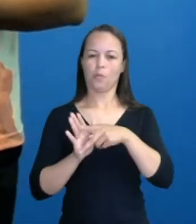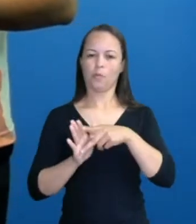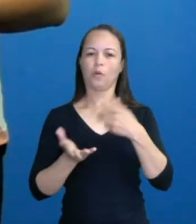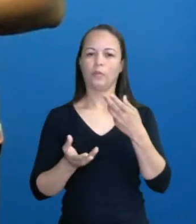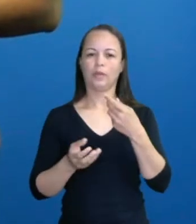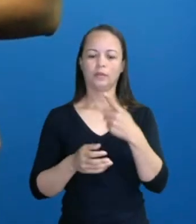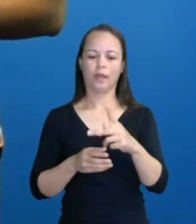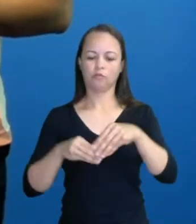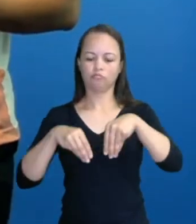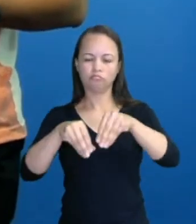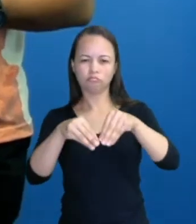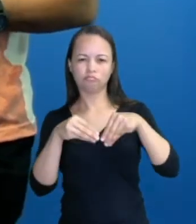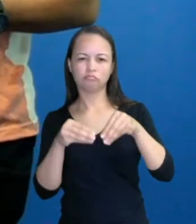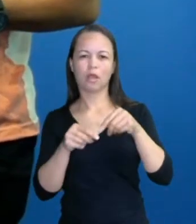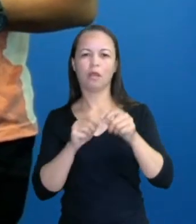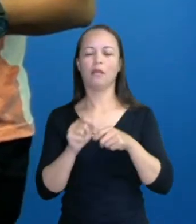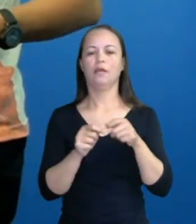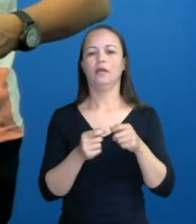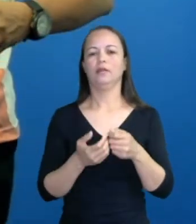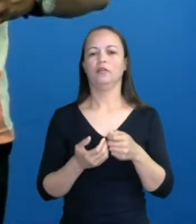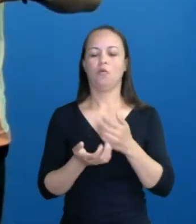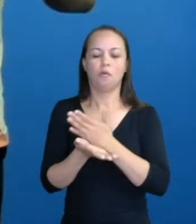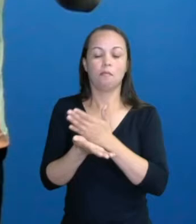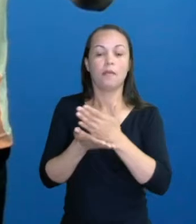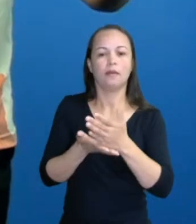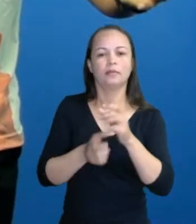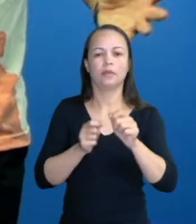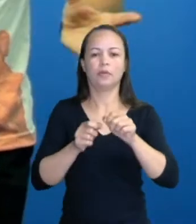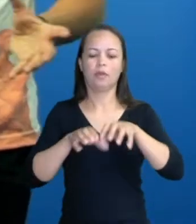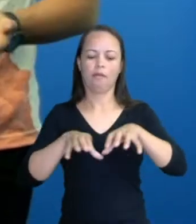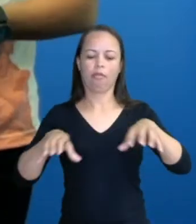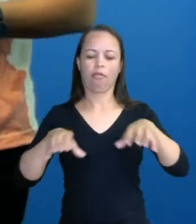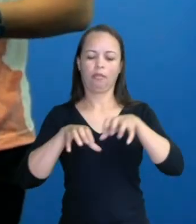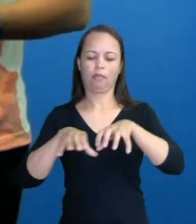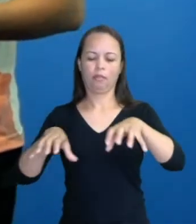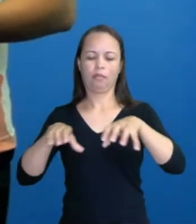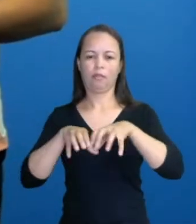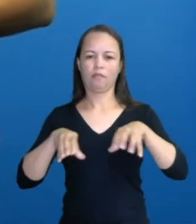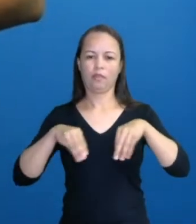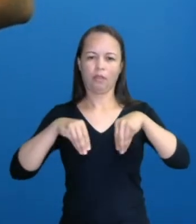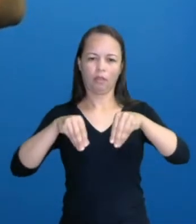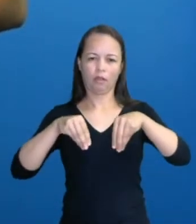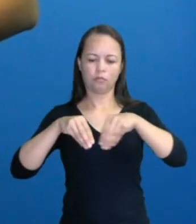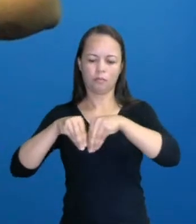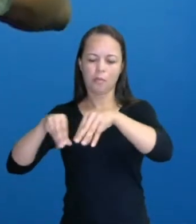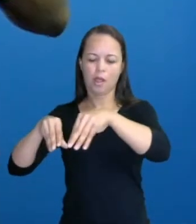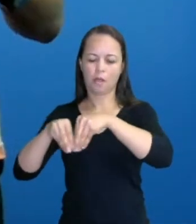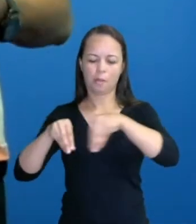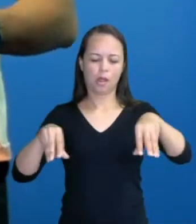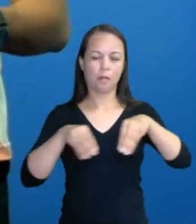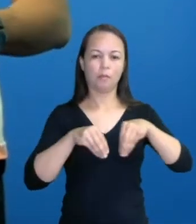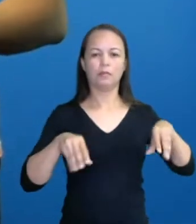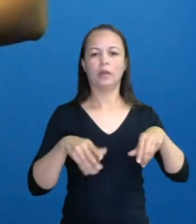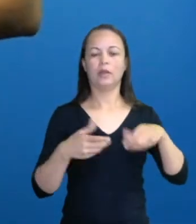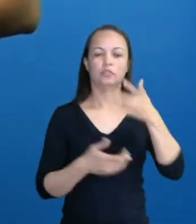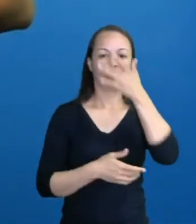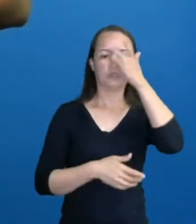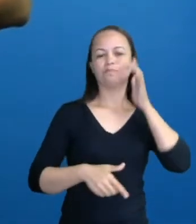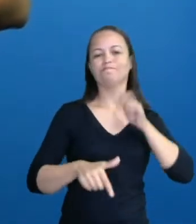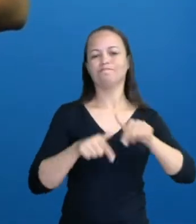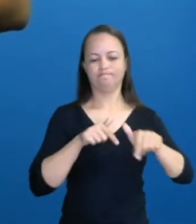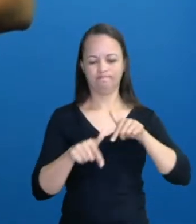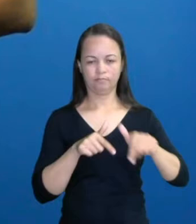vão fazer o quê? Eles vão começar a dividir essas terras para